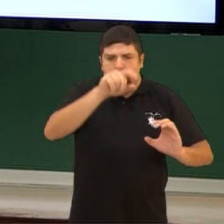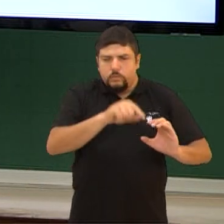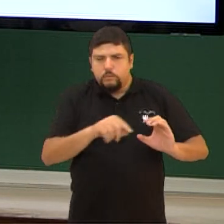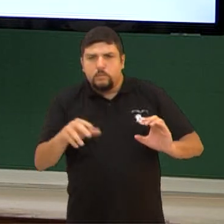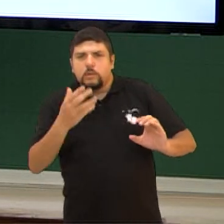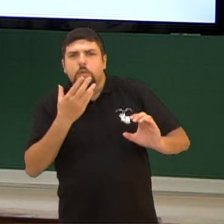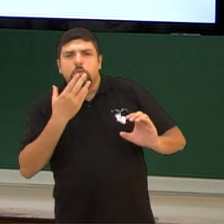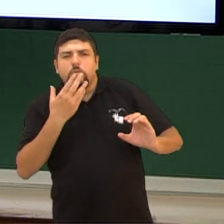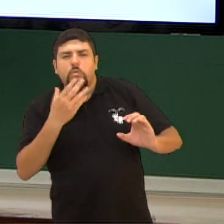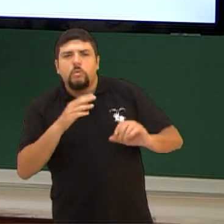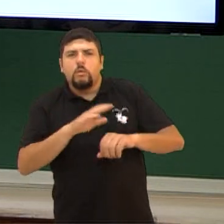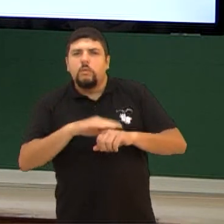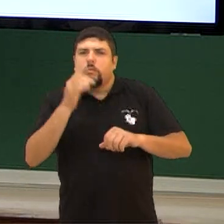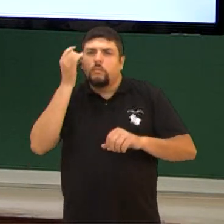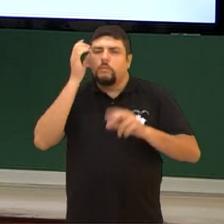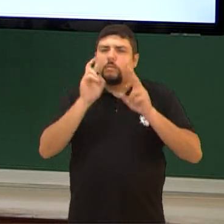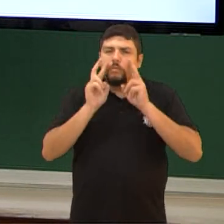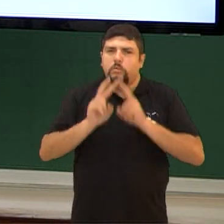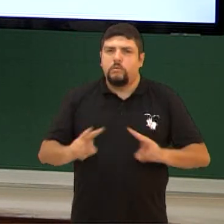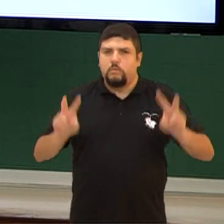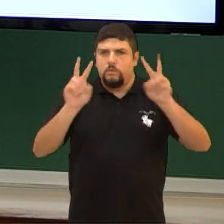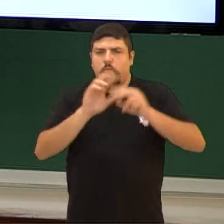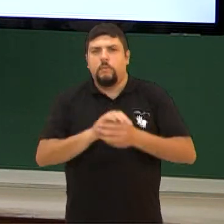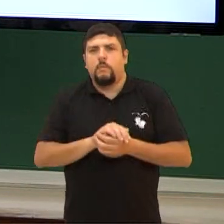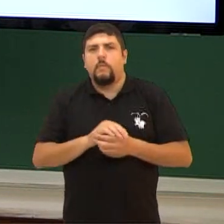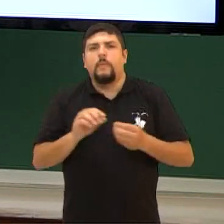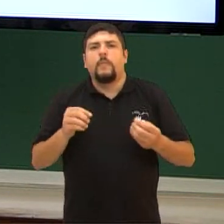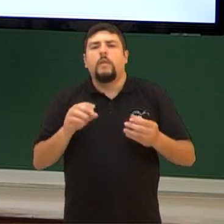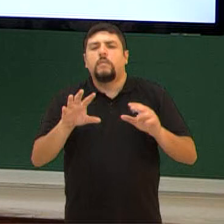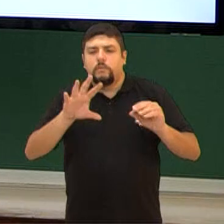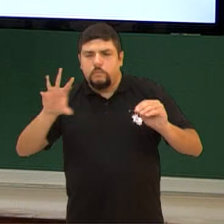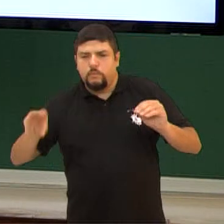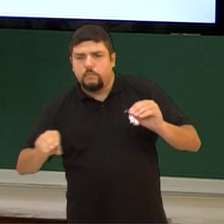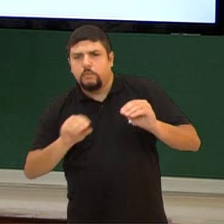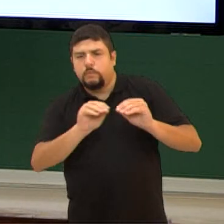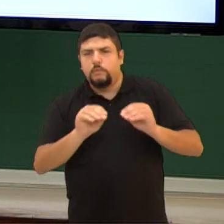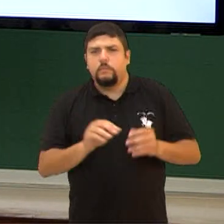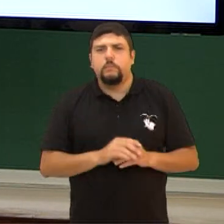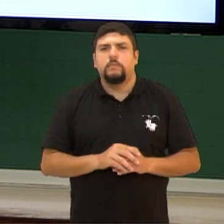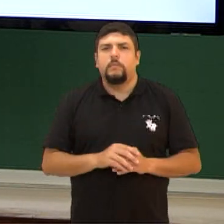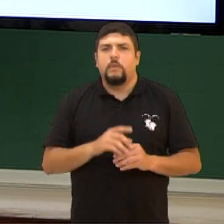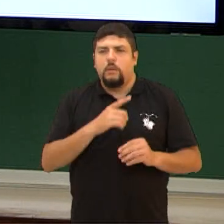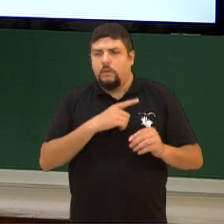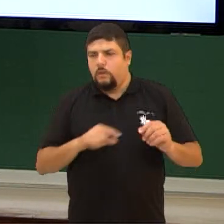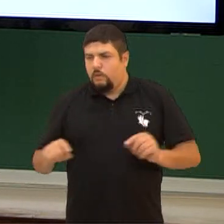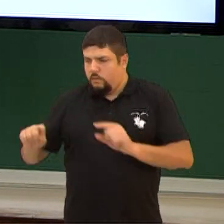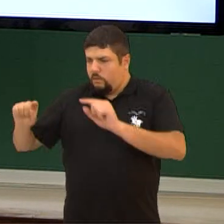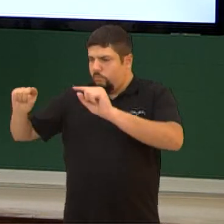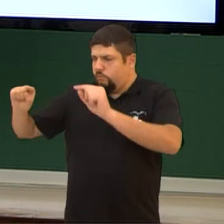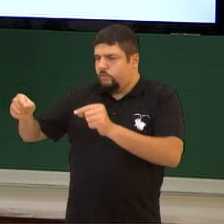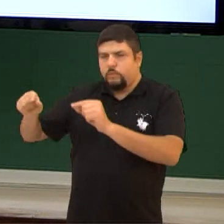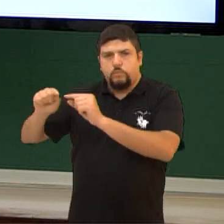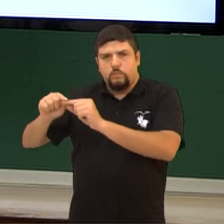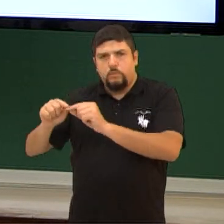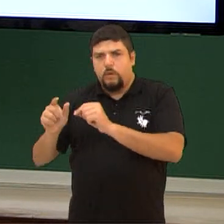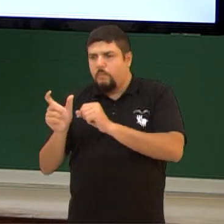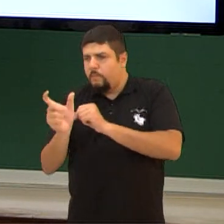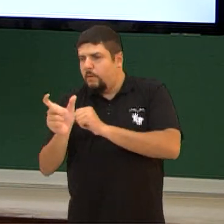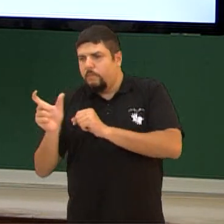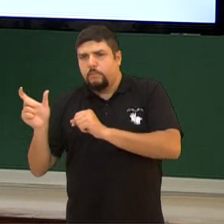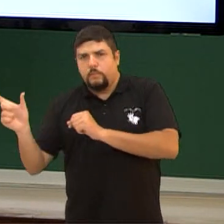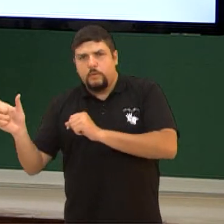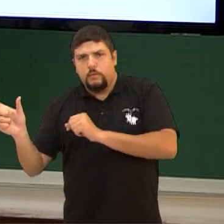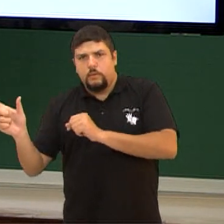para vocês poderem conseguir visualizar melhor. O que eu quero dizer com completar? Dentro dos parênteses, você tem sempre duas palavras.